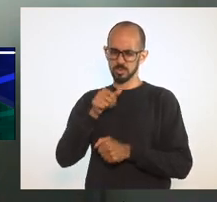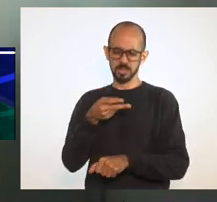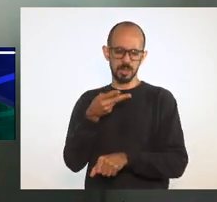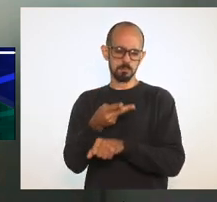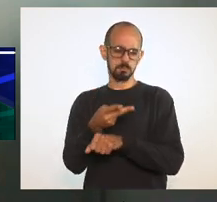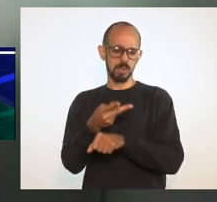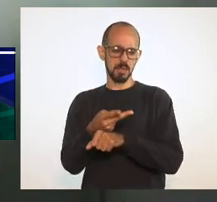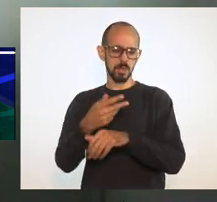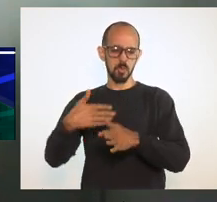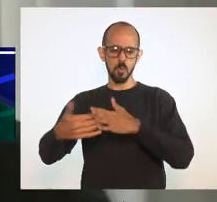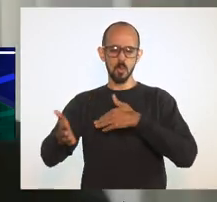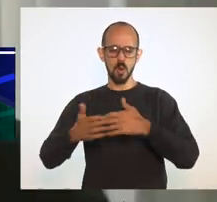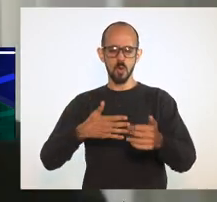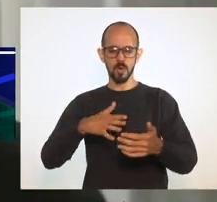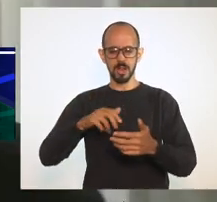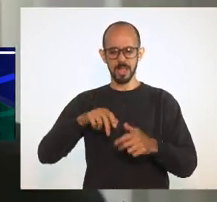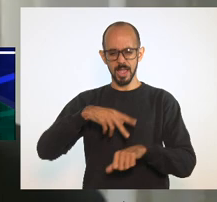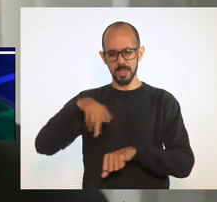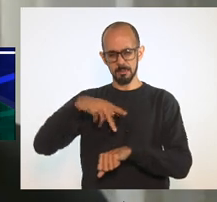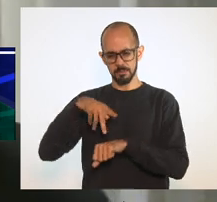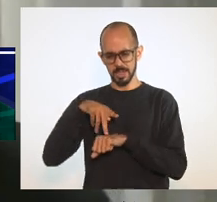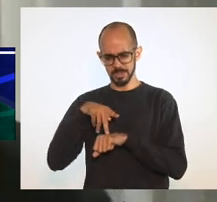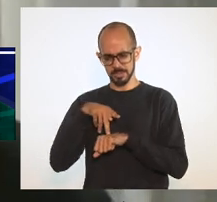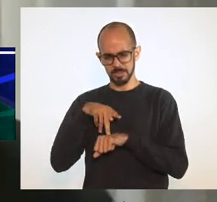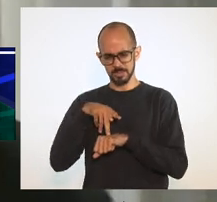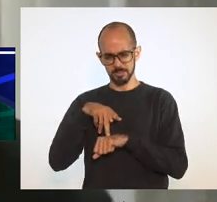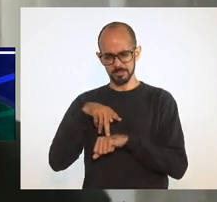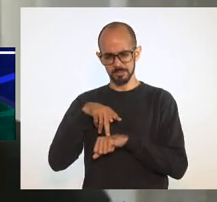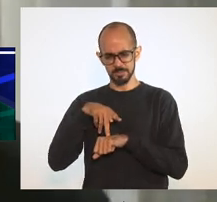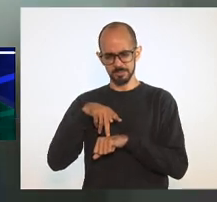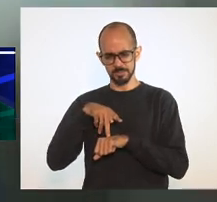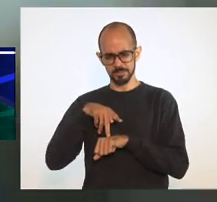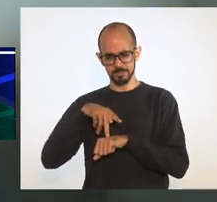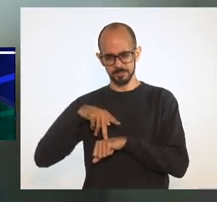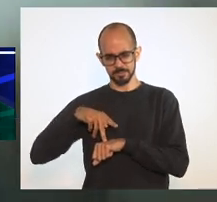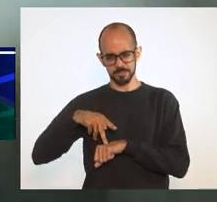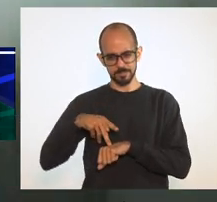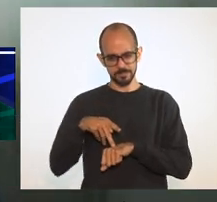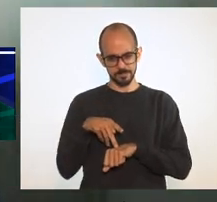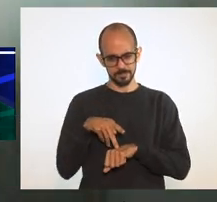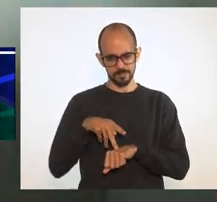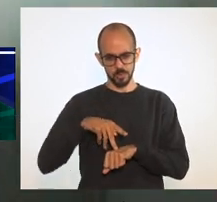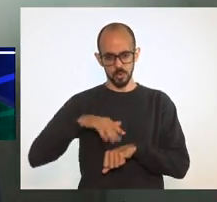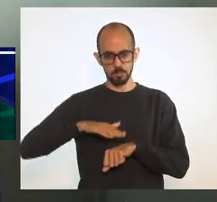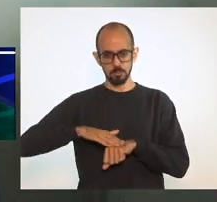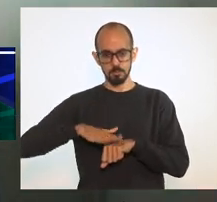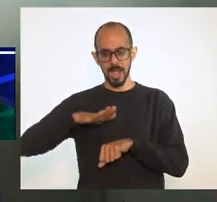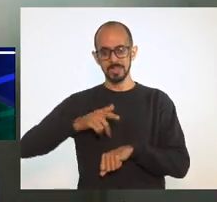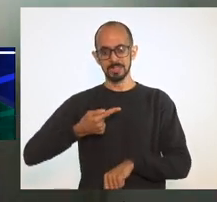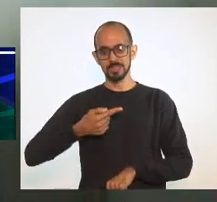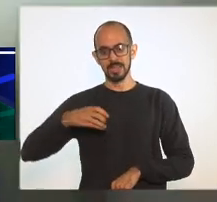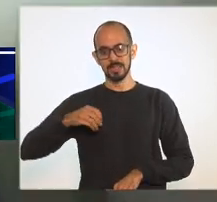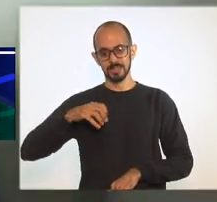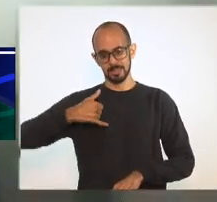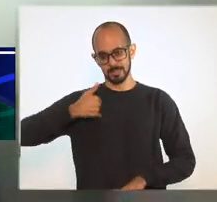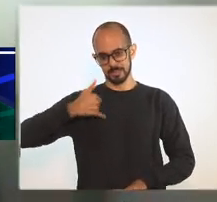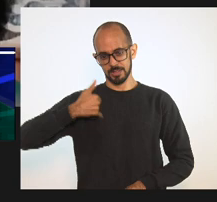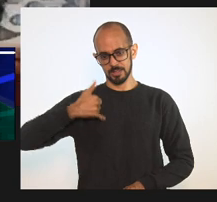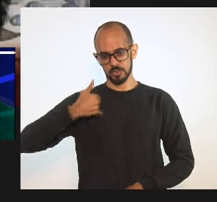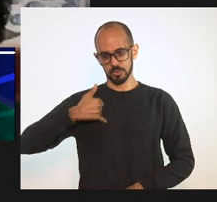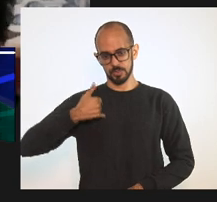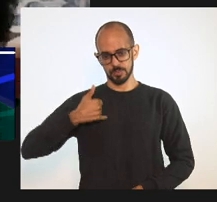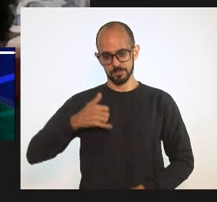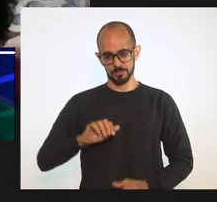país. Nada está mais vivo, com, maior mais de, com mais de 70 anos. Deixa,